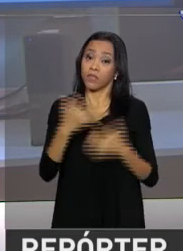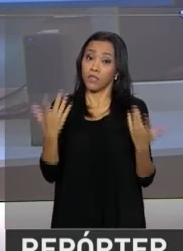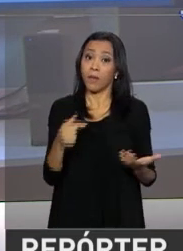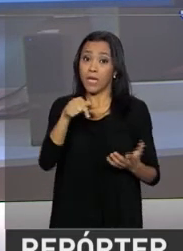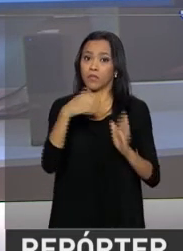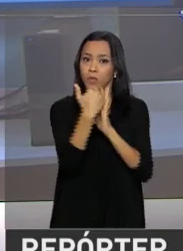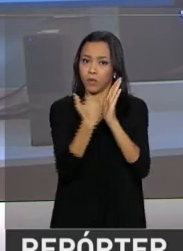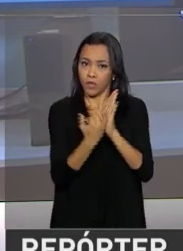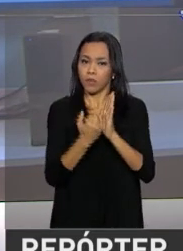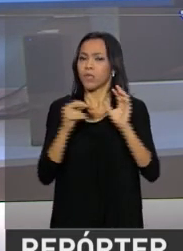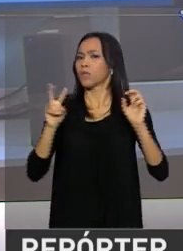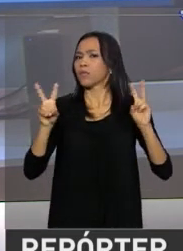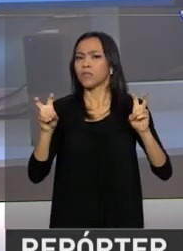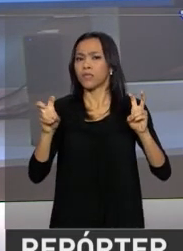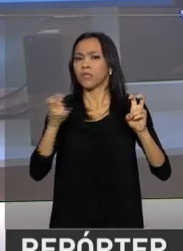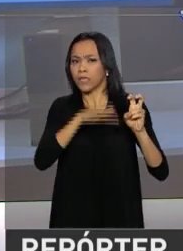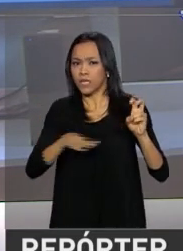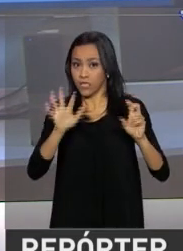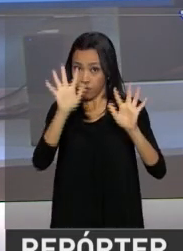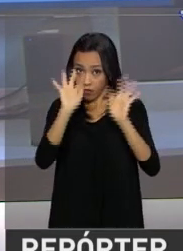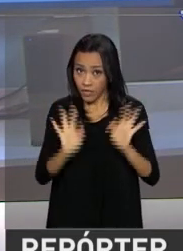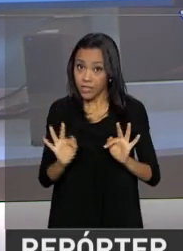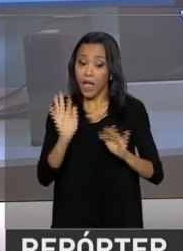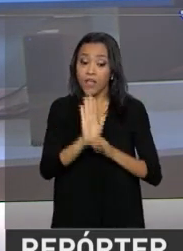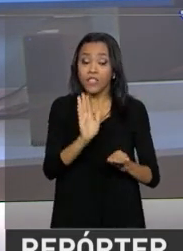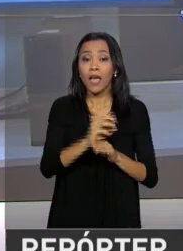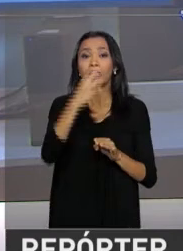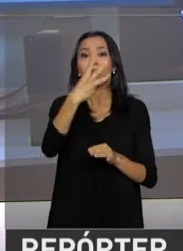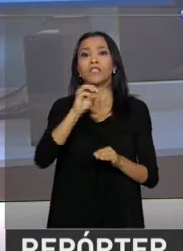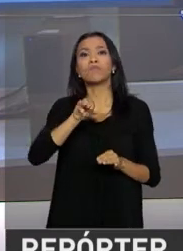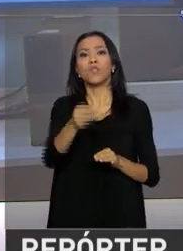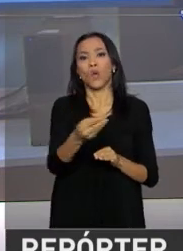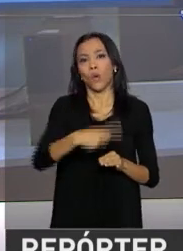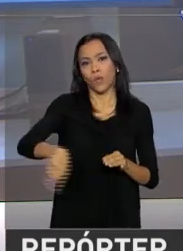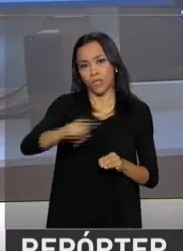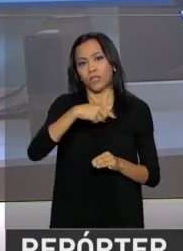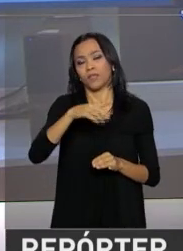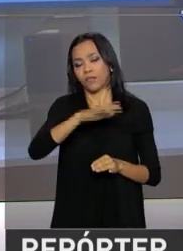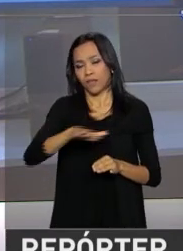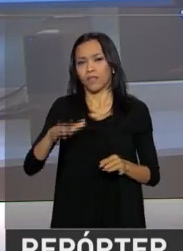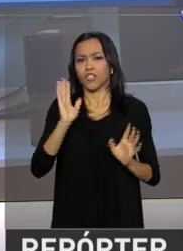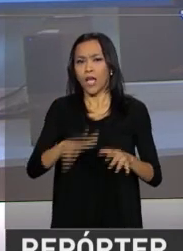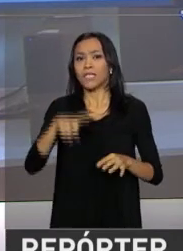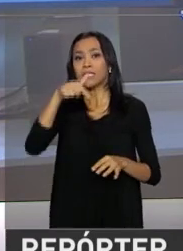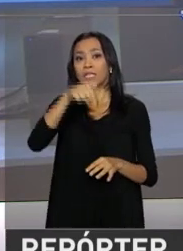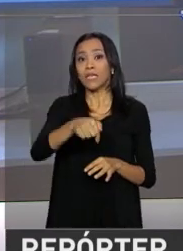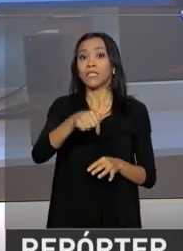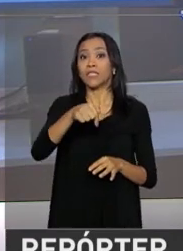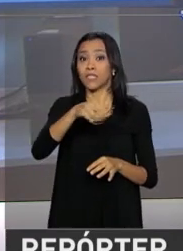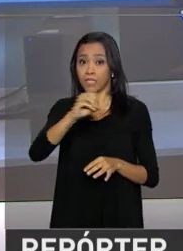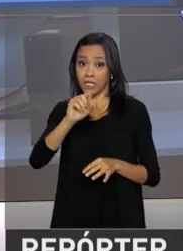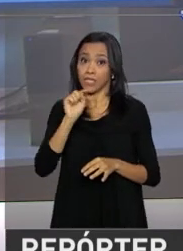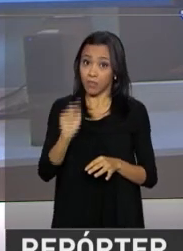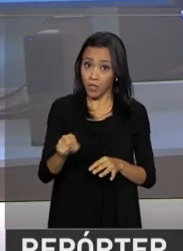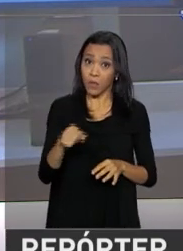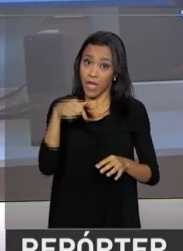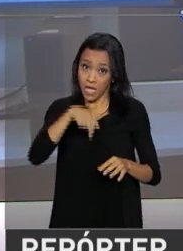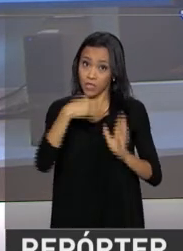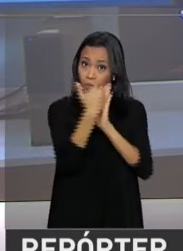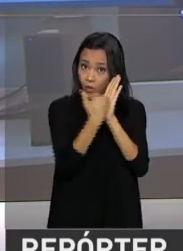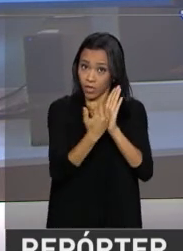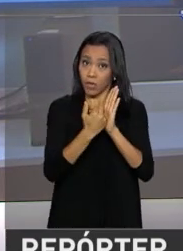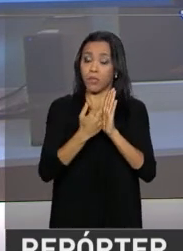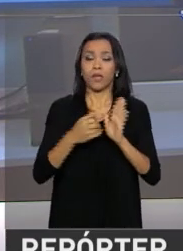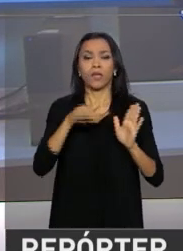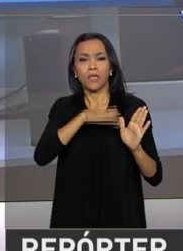pretende atender 3 milhões de crianças 700 mil já no primeiro ano o programa criança feliz vai